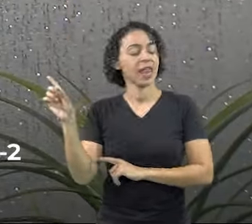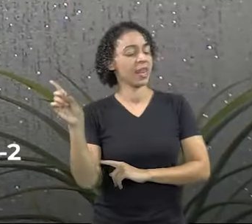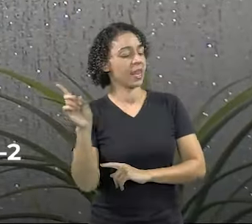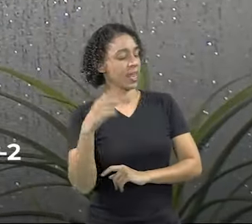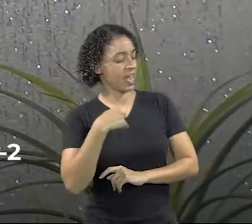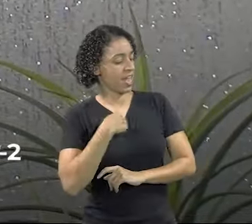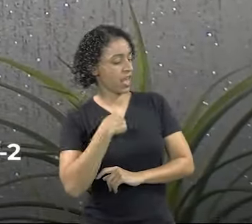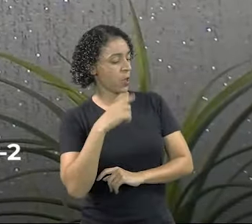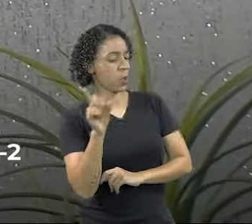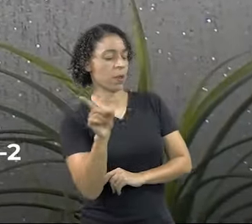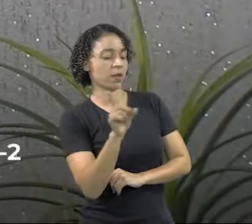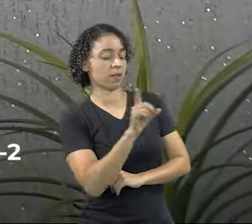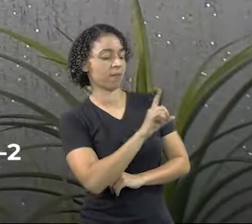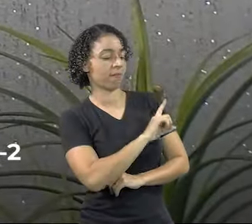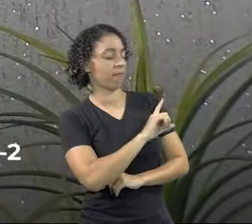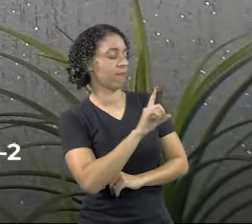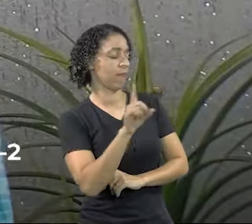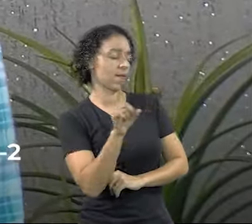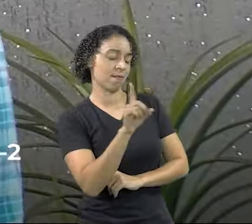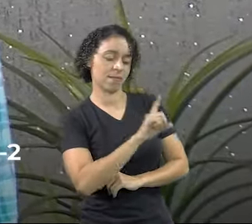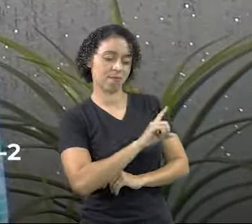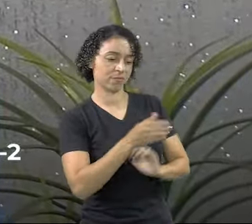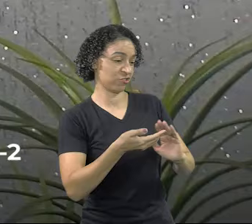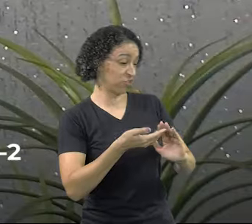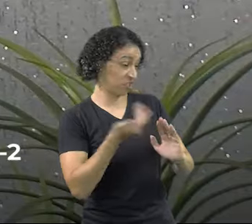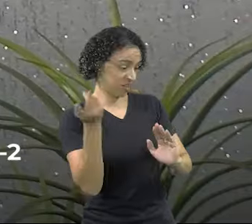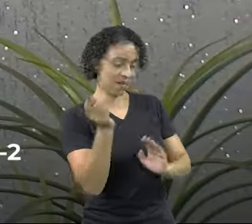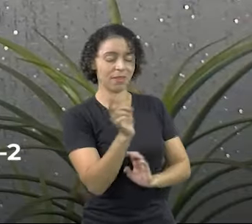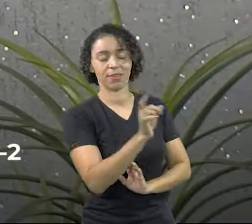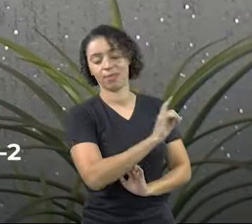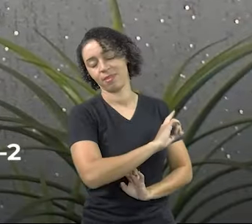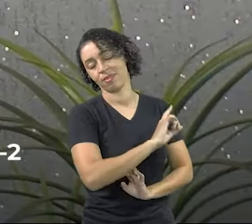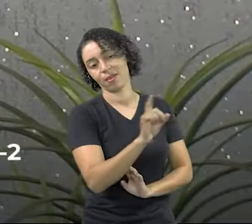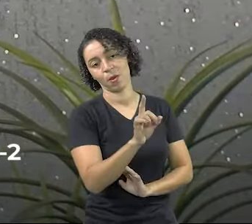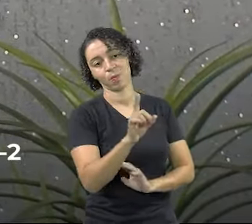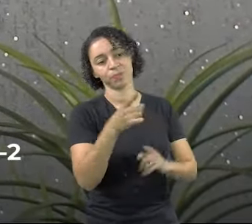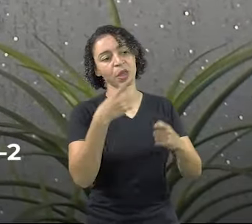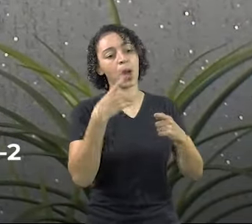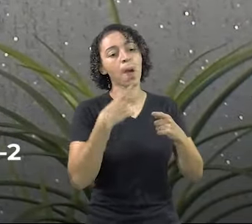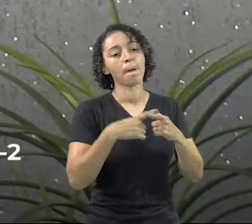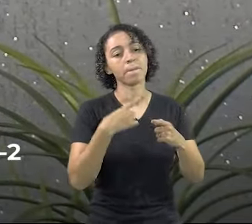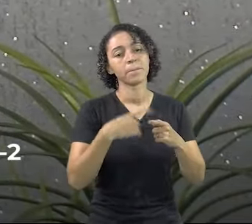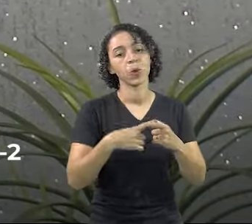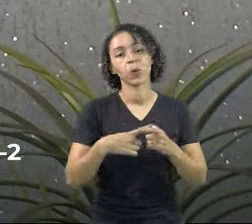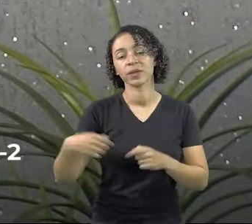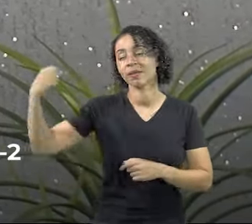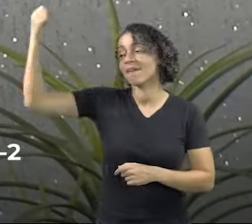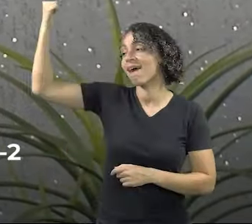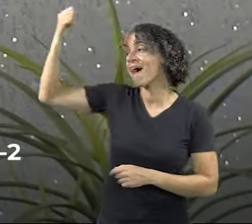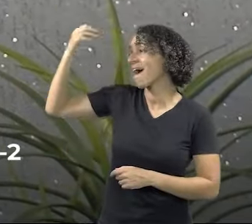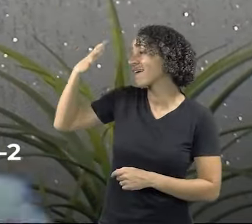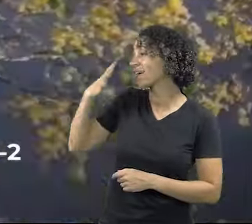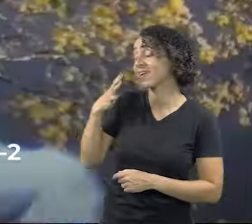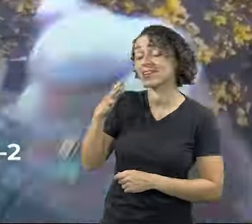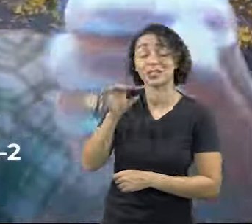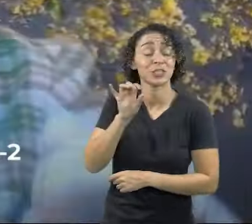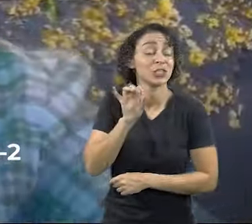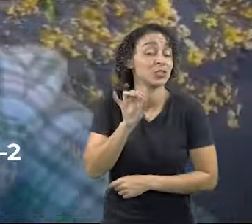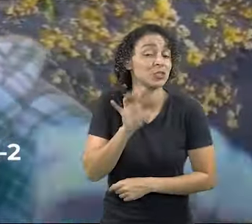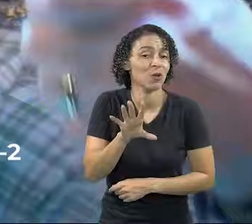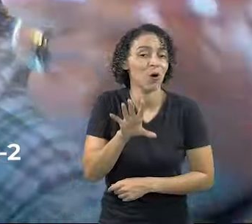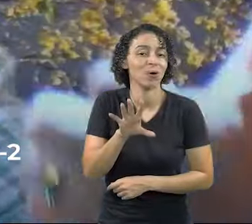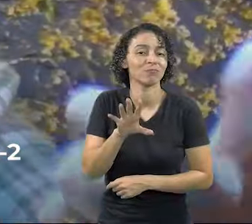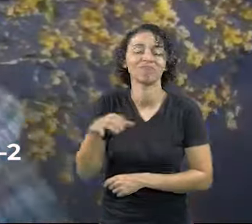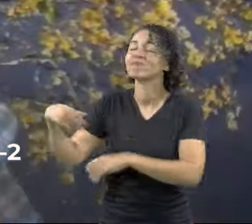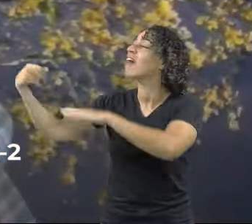seguinte eu não vou tirar este espinho de você tá porque a minha graça te basta o que que é a